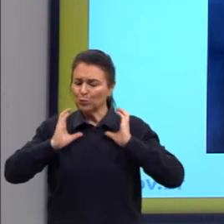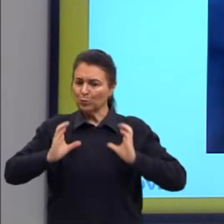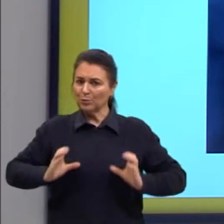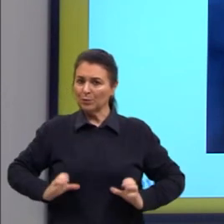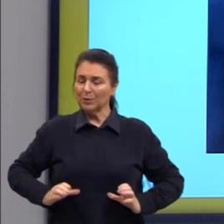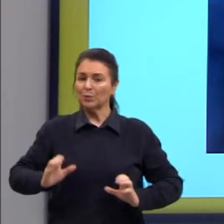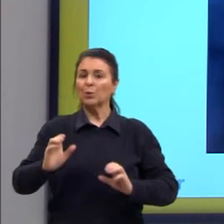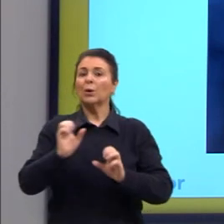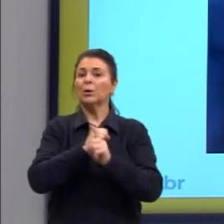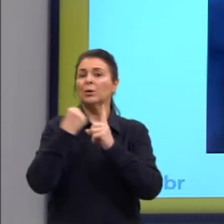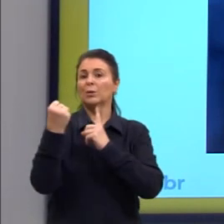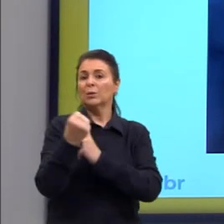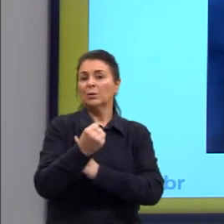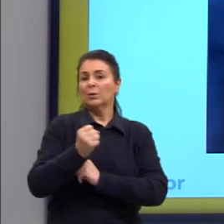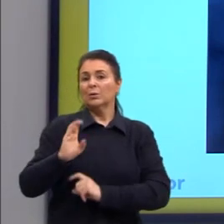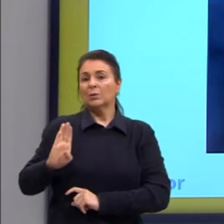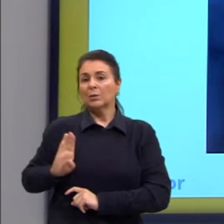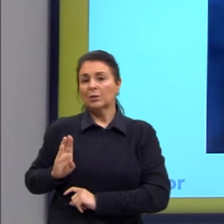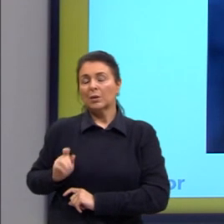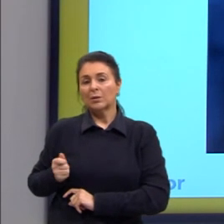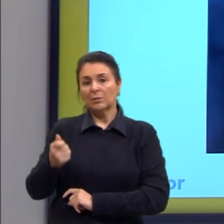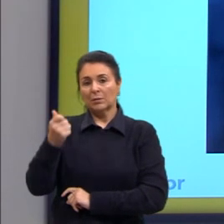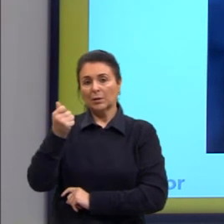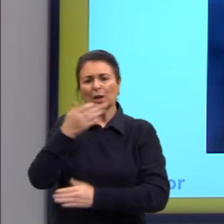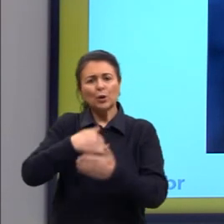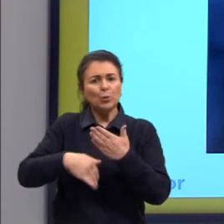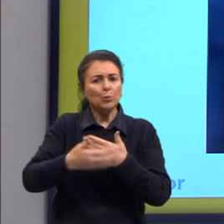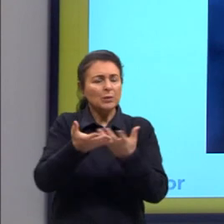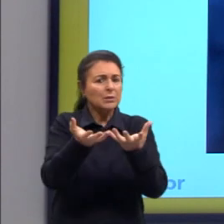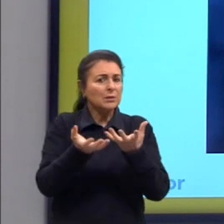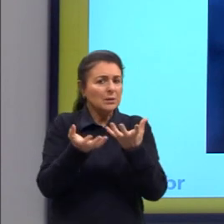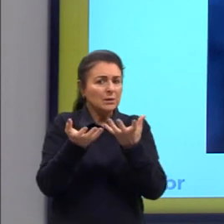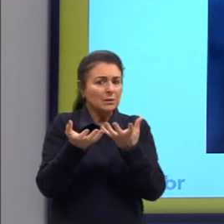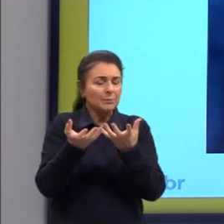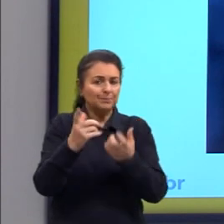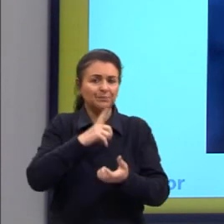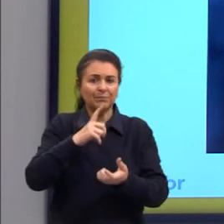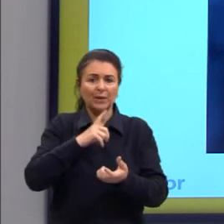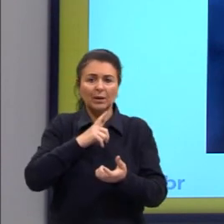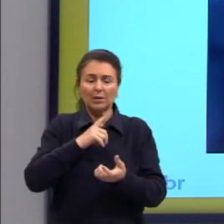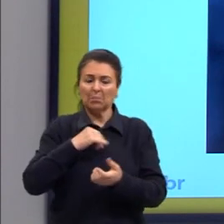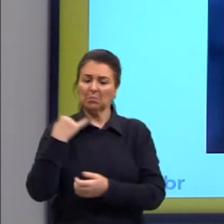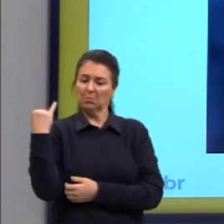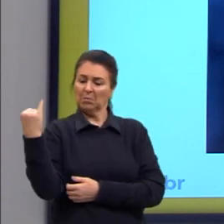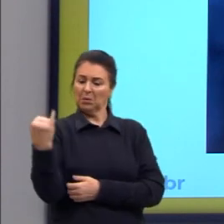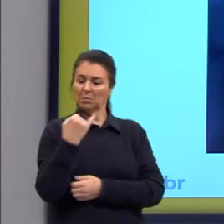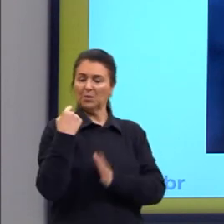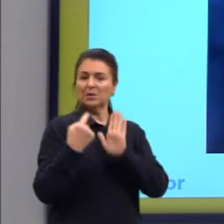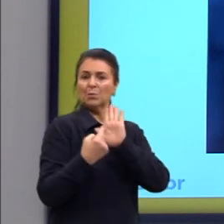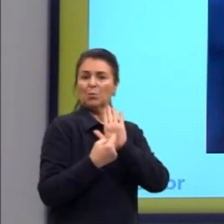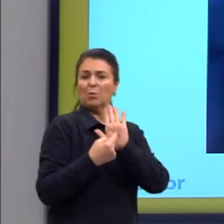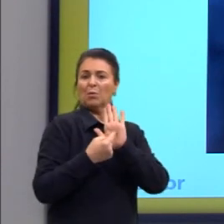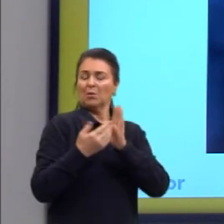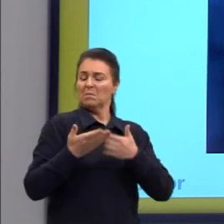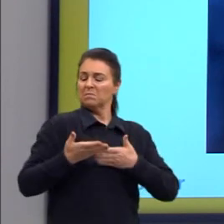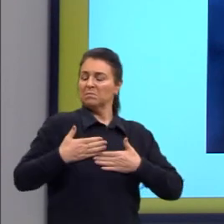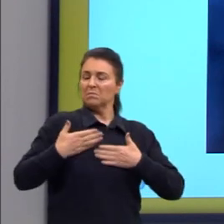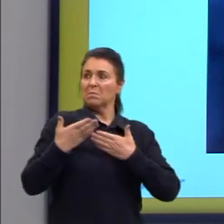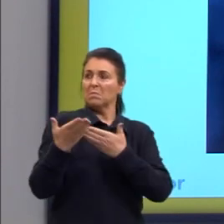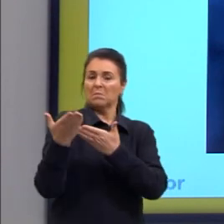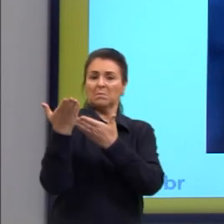da sociedade burguesa era tudo que nessa sociedade eles queriam é ter uma uma relevância né exaltando